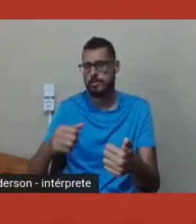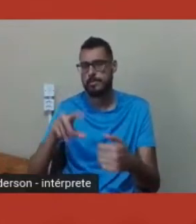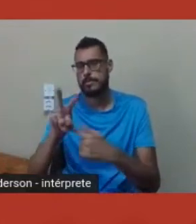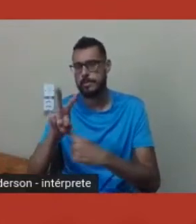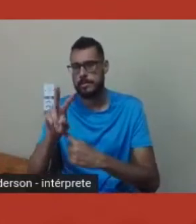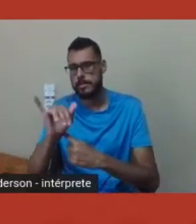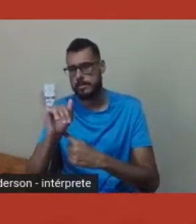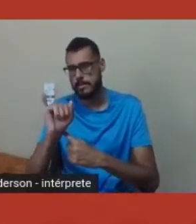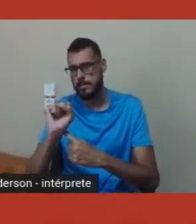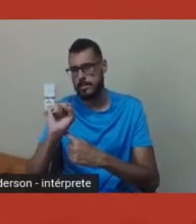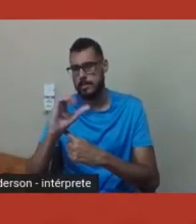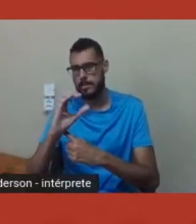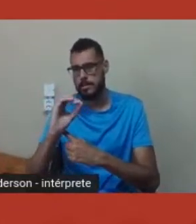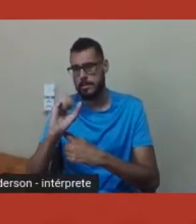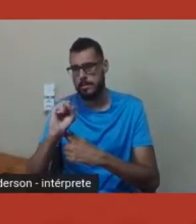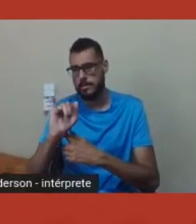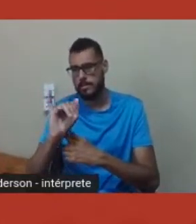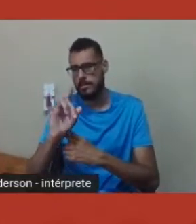Viscosidade,